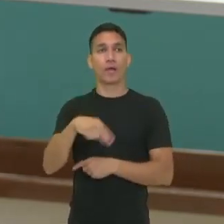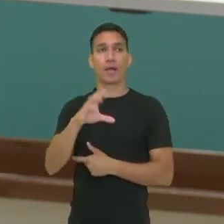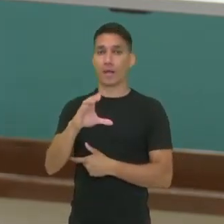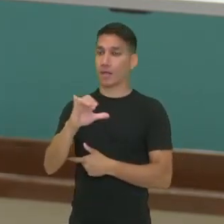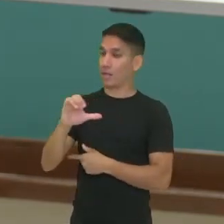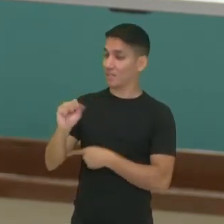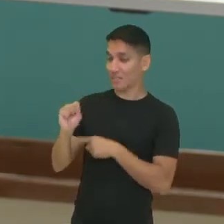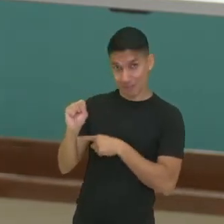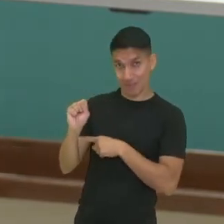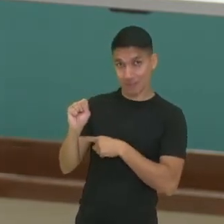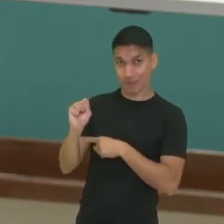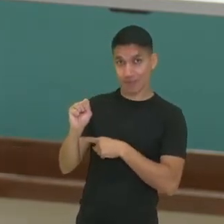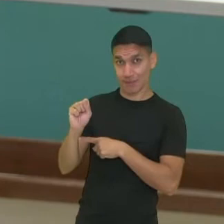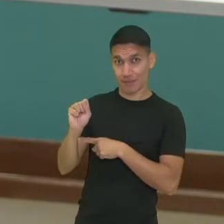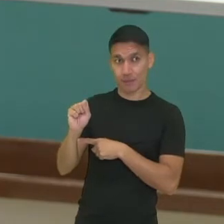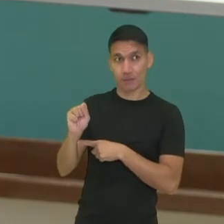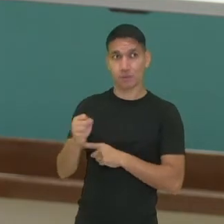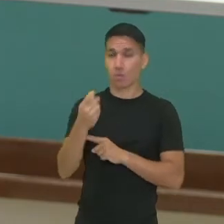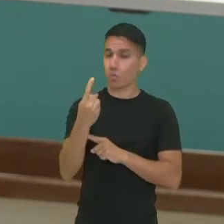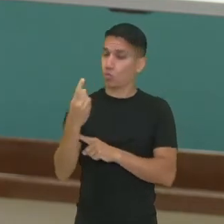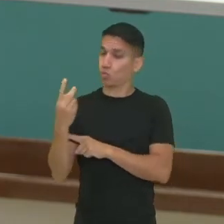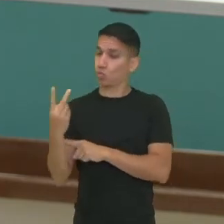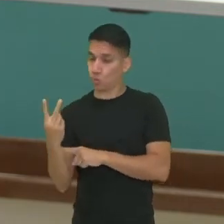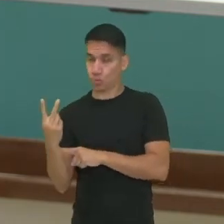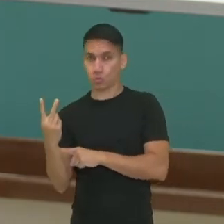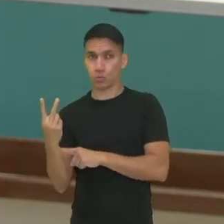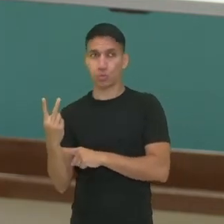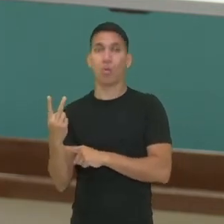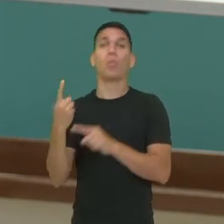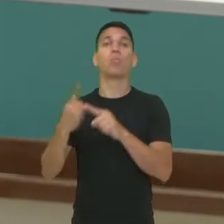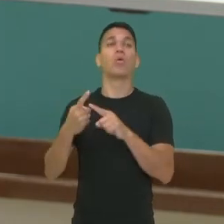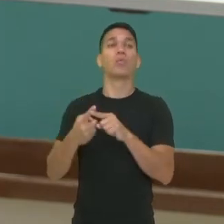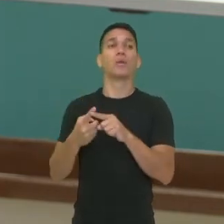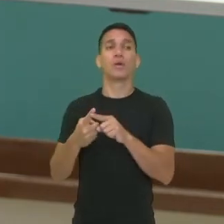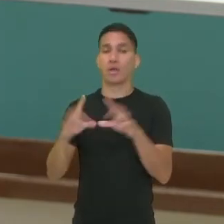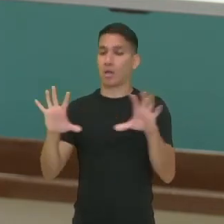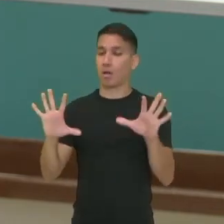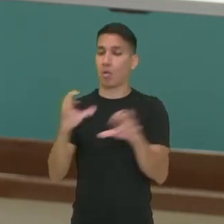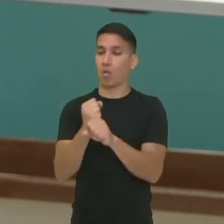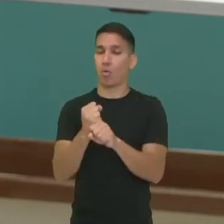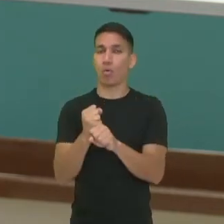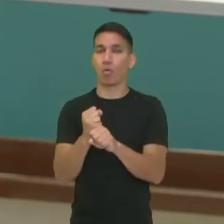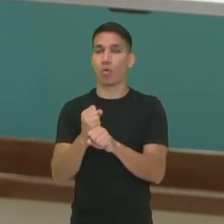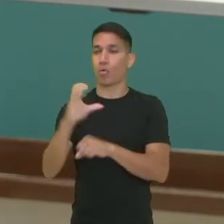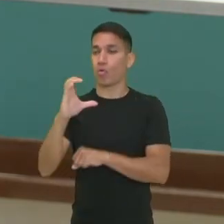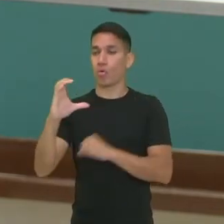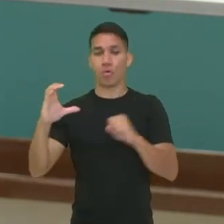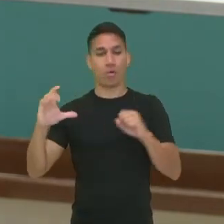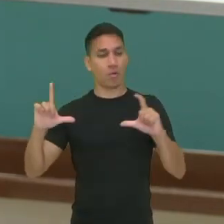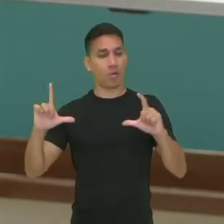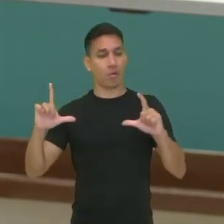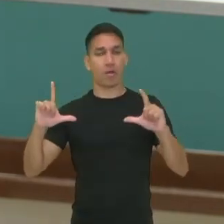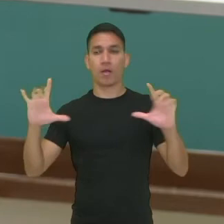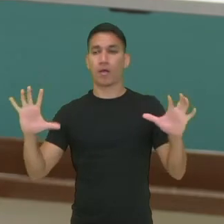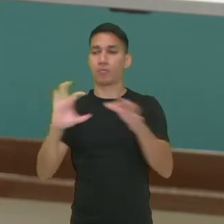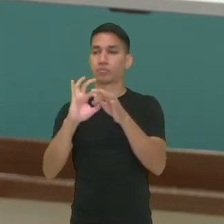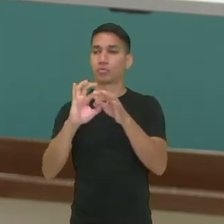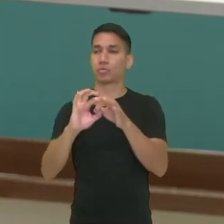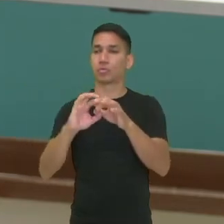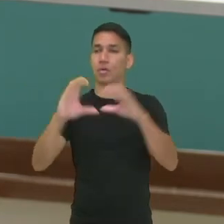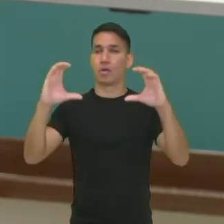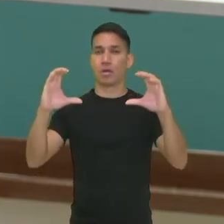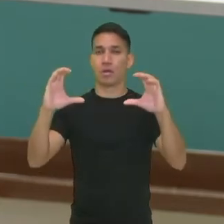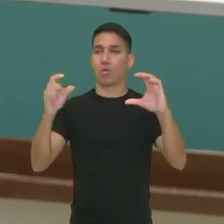ser cis 1,2, porque os cloros estão ligados no carbono 1 e 2.